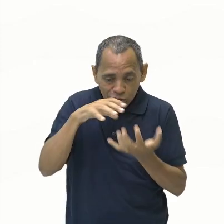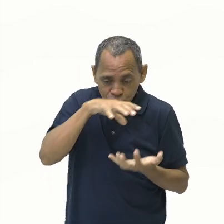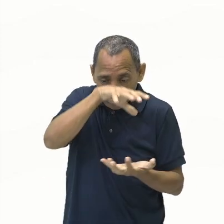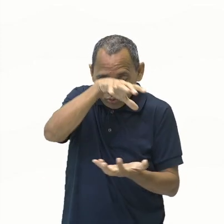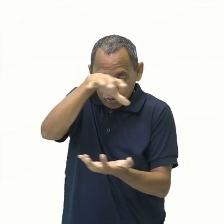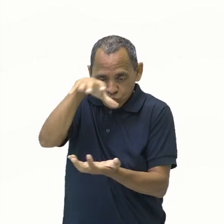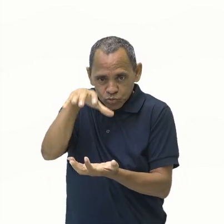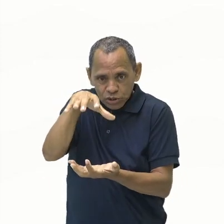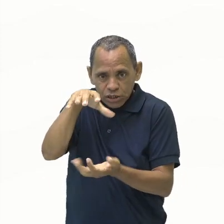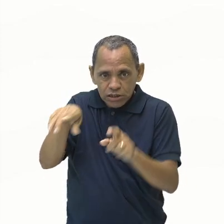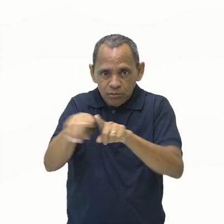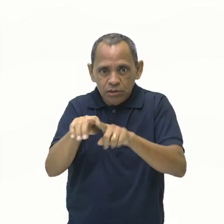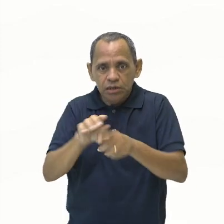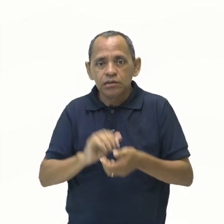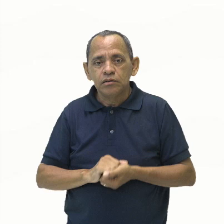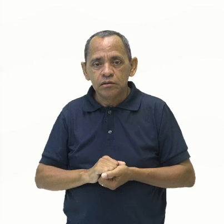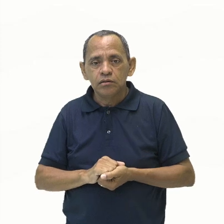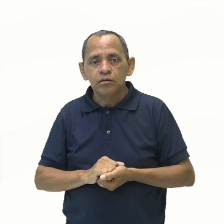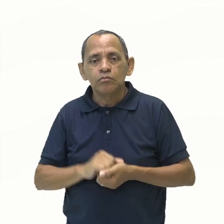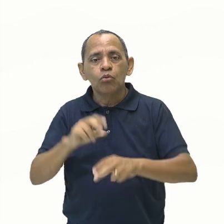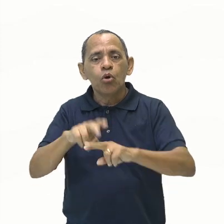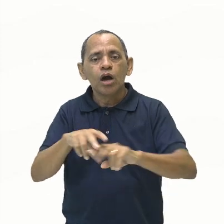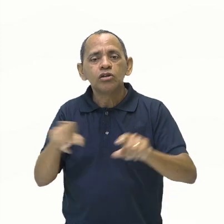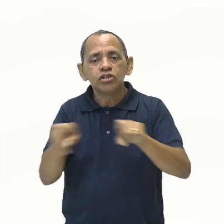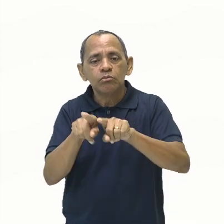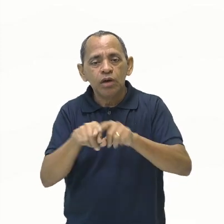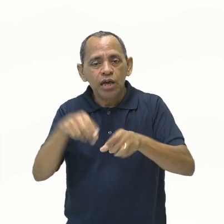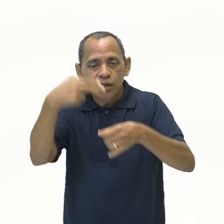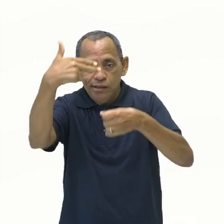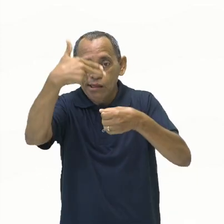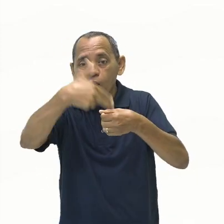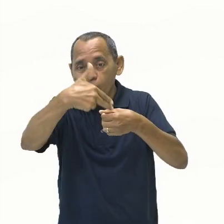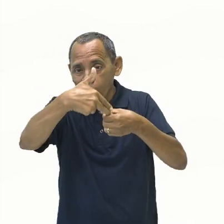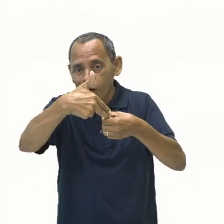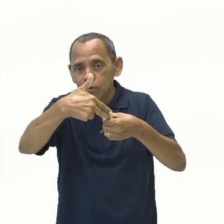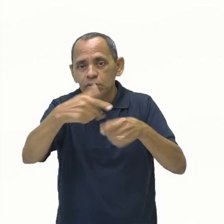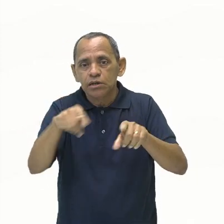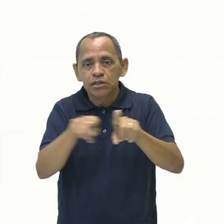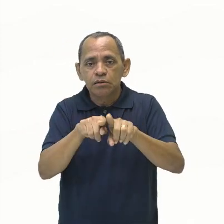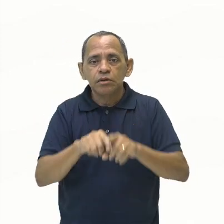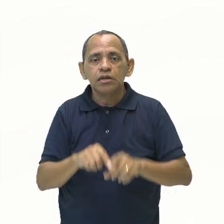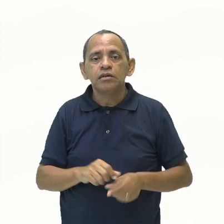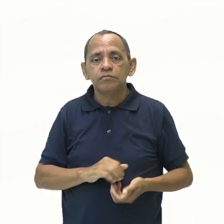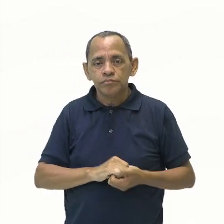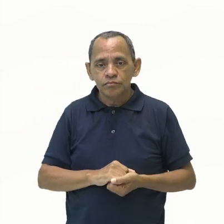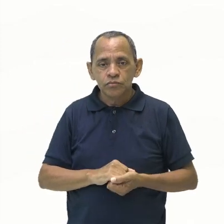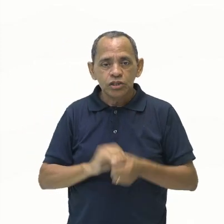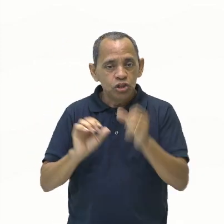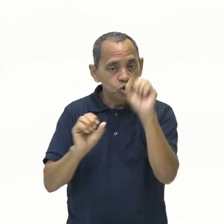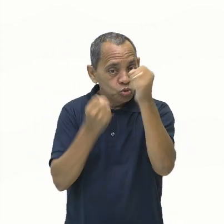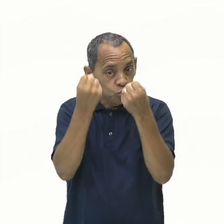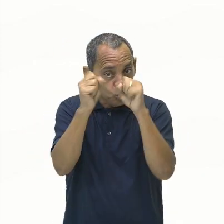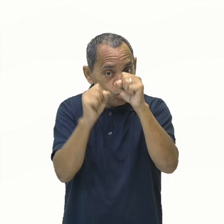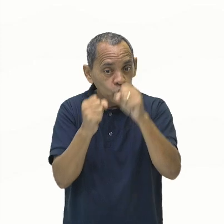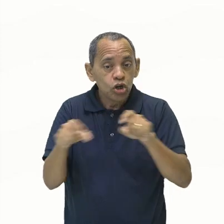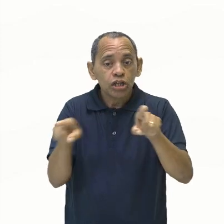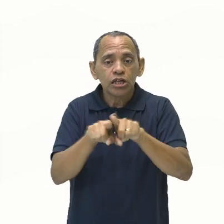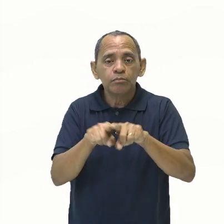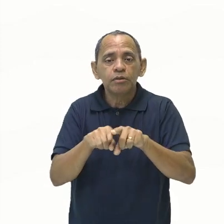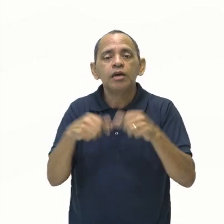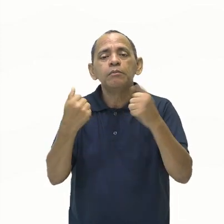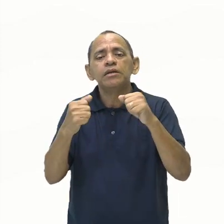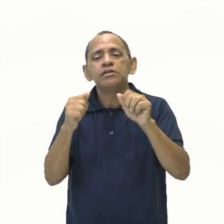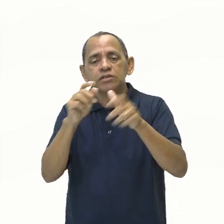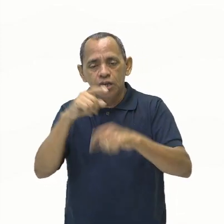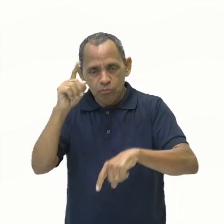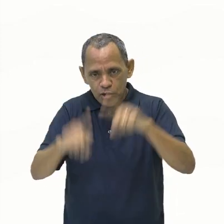ar, tanto por conta da queima desses combustíveis fósseis, como também pelas indústrias, que vão precisar queimar